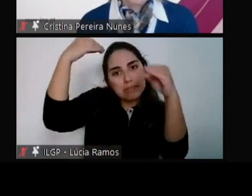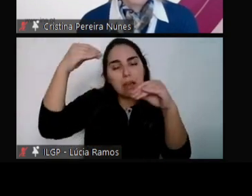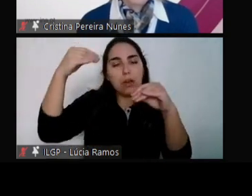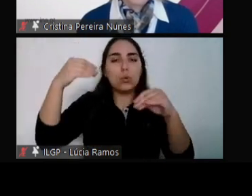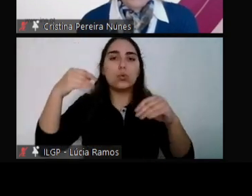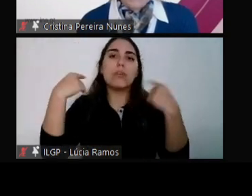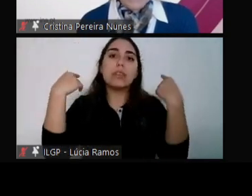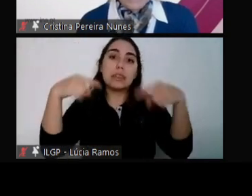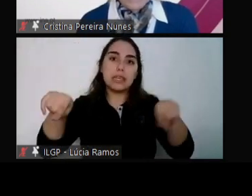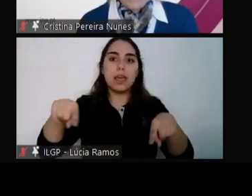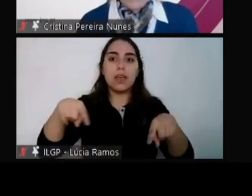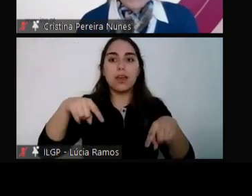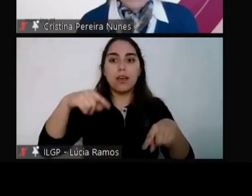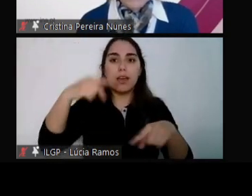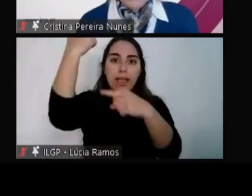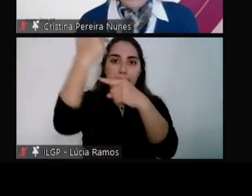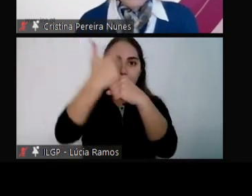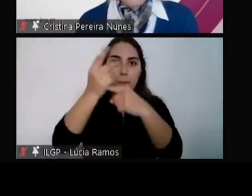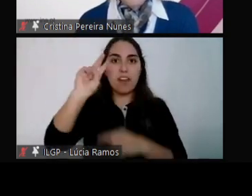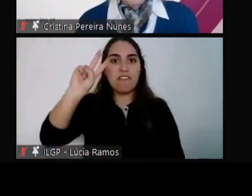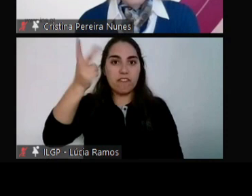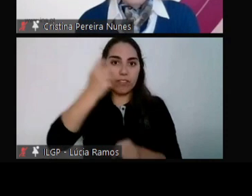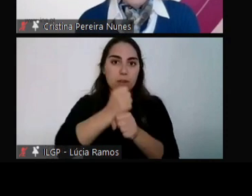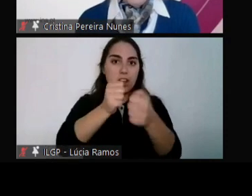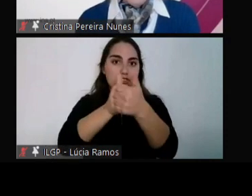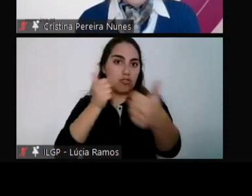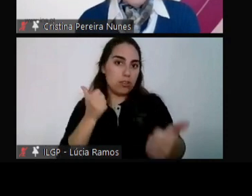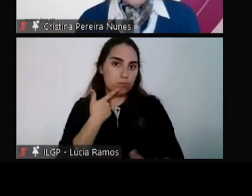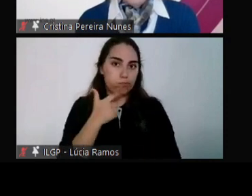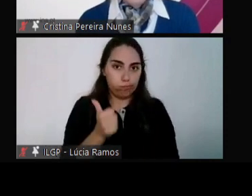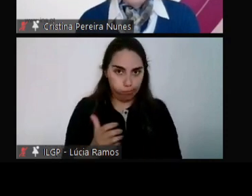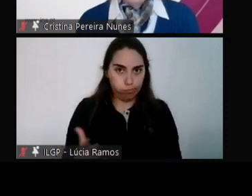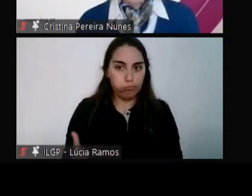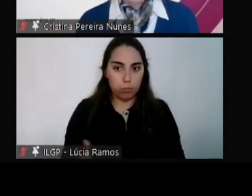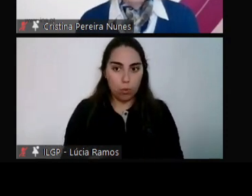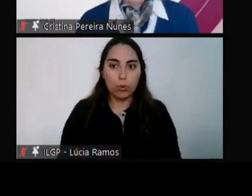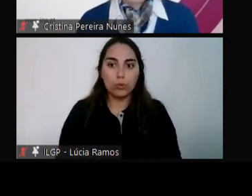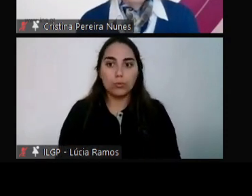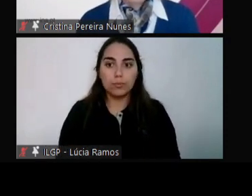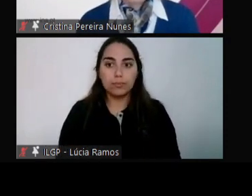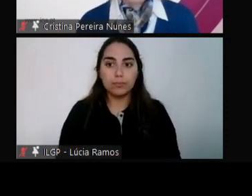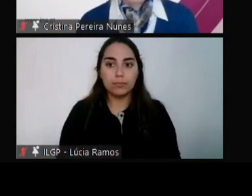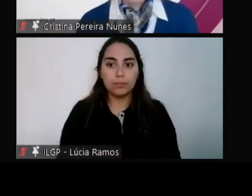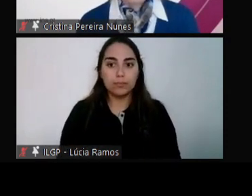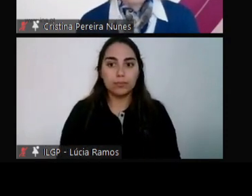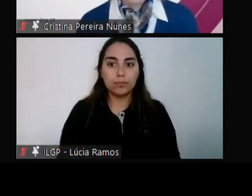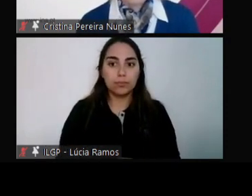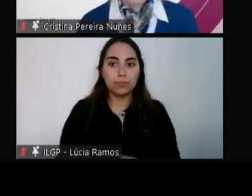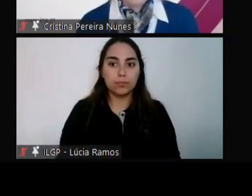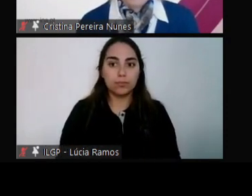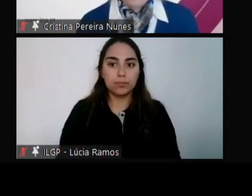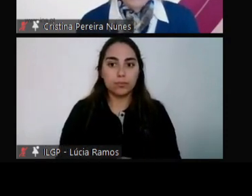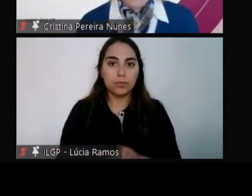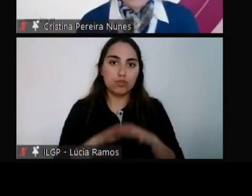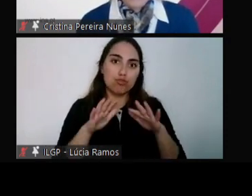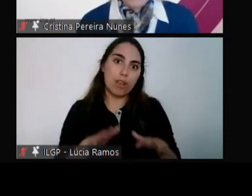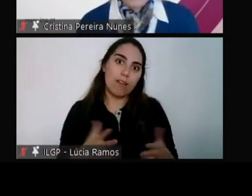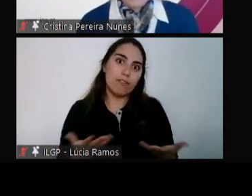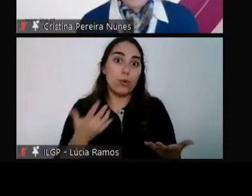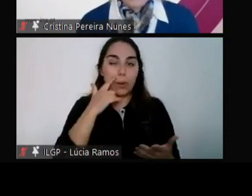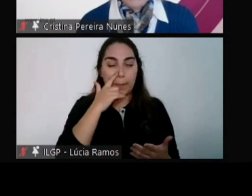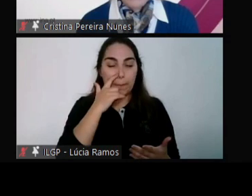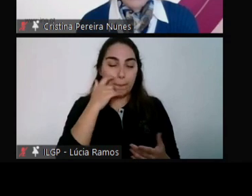plateia que já não podiam trabalhar à distância porque tinham sido atacadas. Não é? Estavam reféns desses hackers maldosos que nos